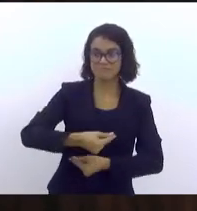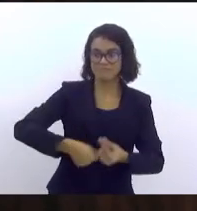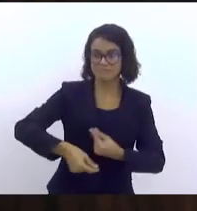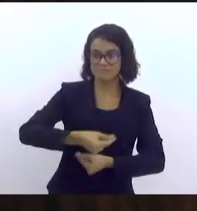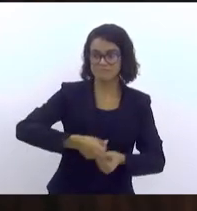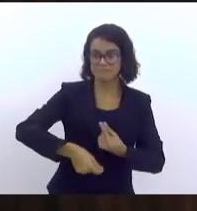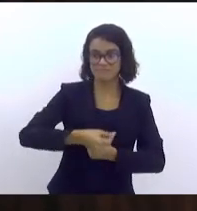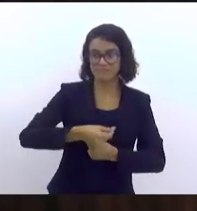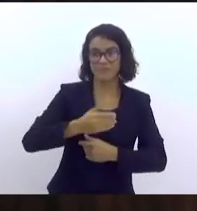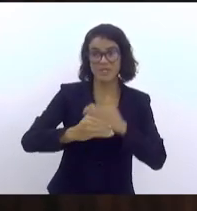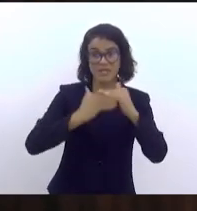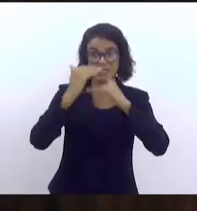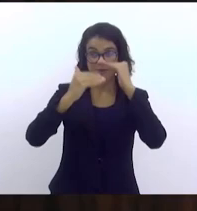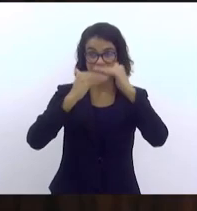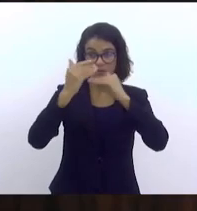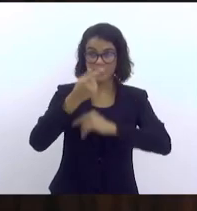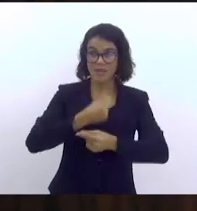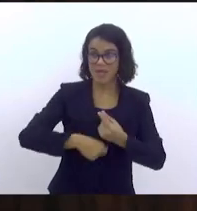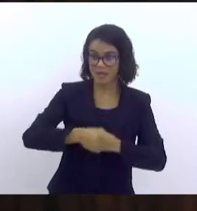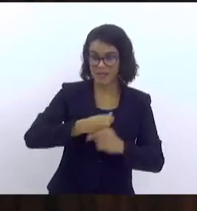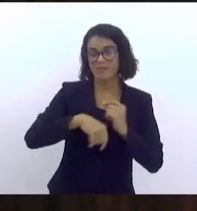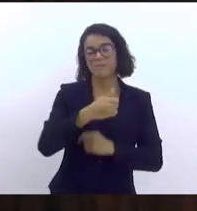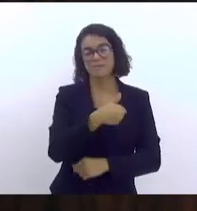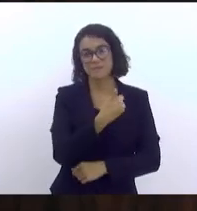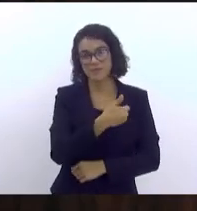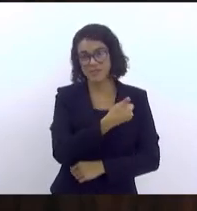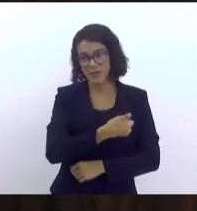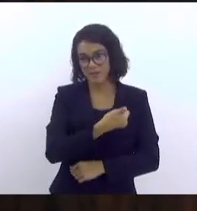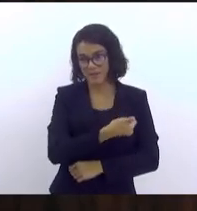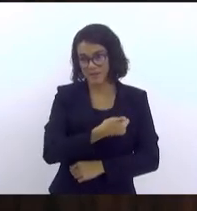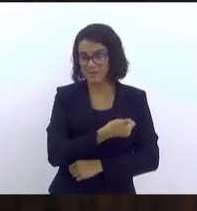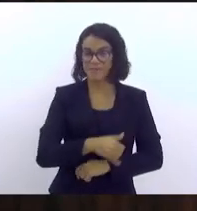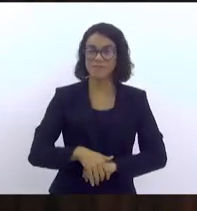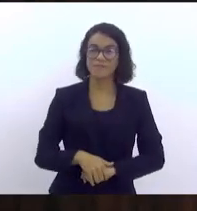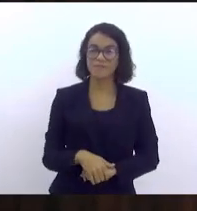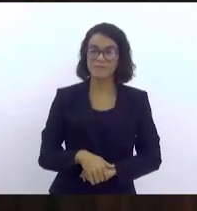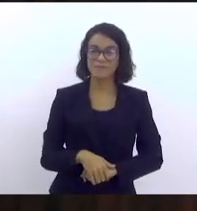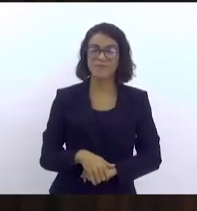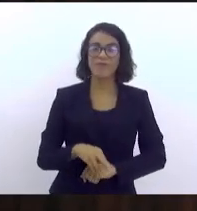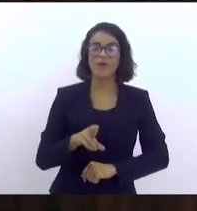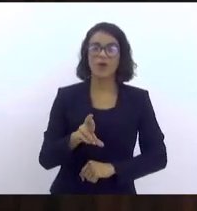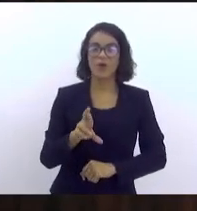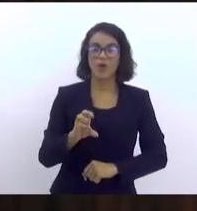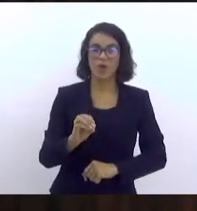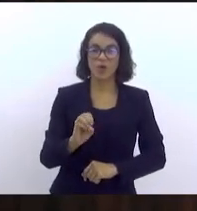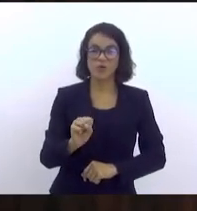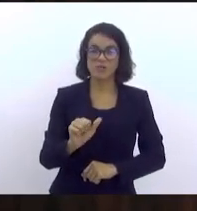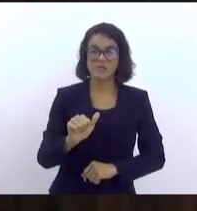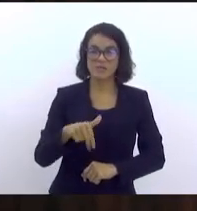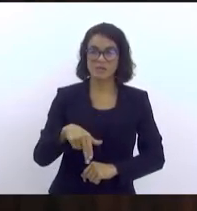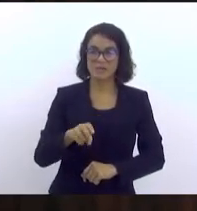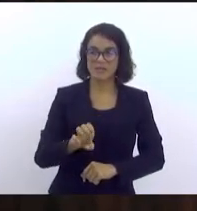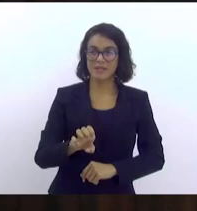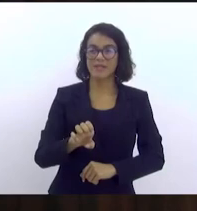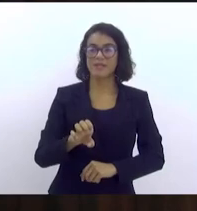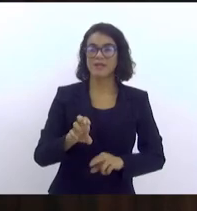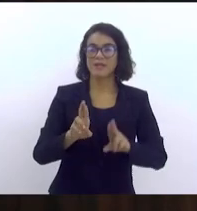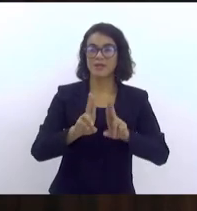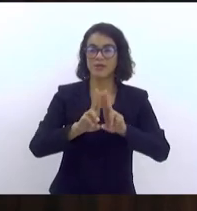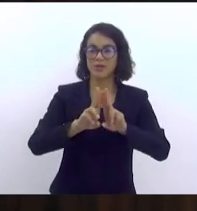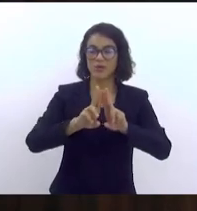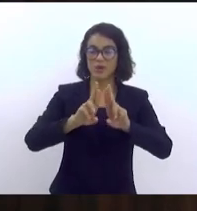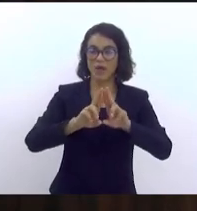desenvolvimento econômico de Japeri Rosângela de Melo da Universidade Federal do